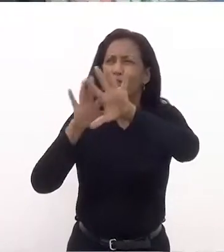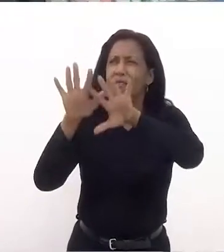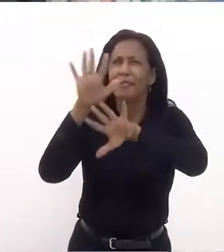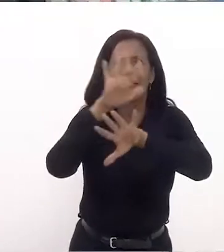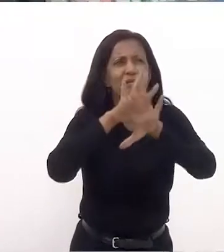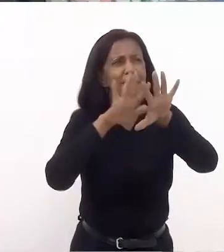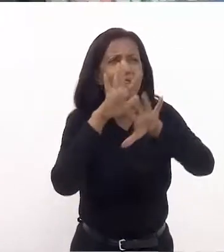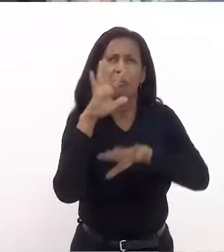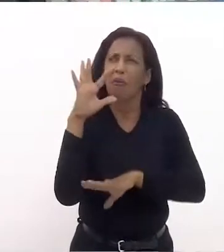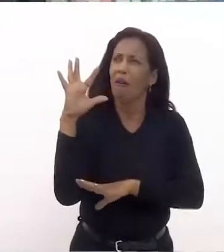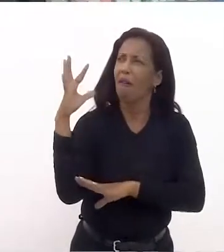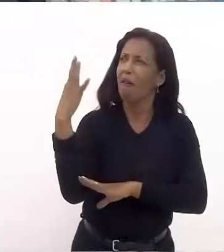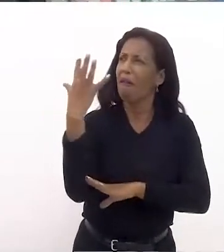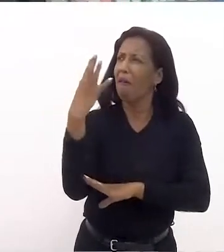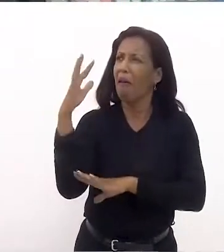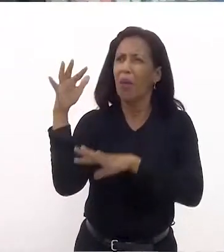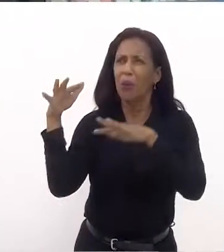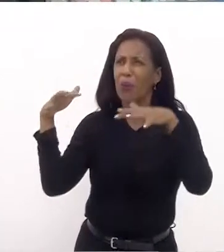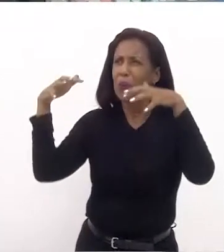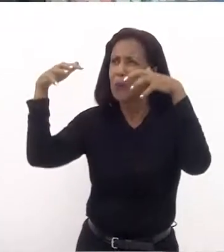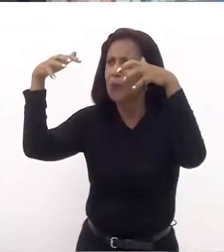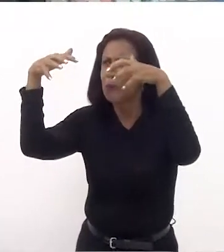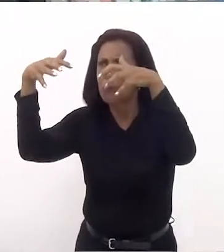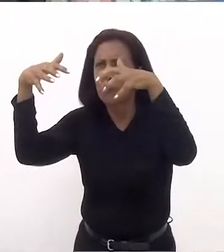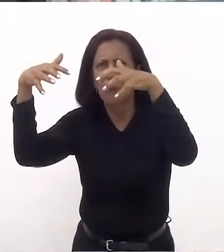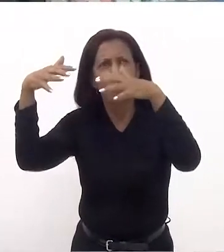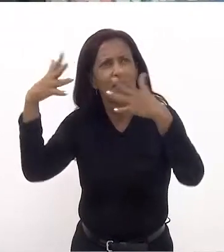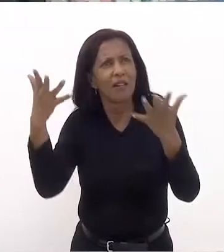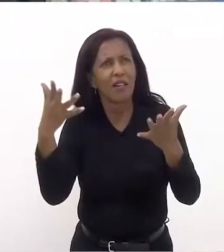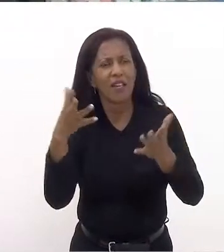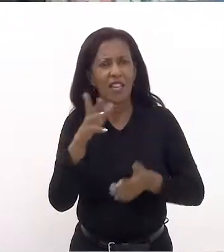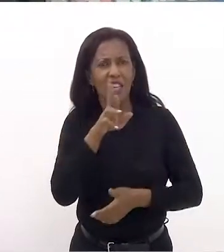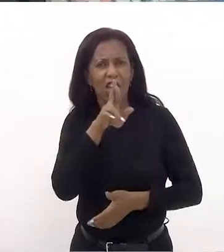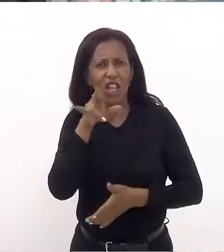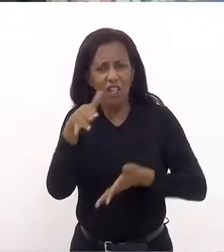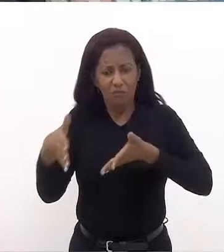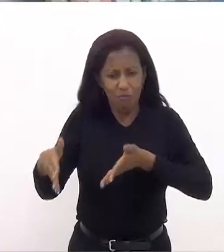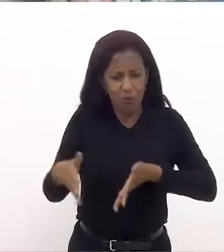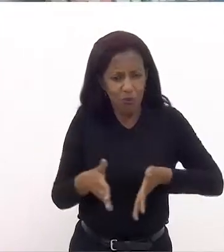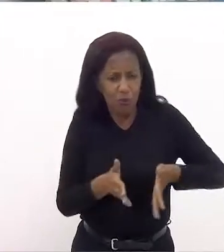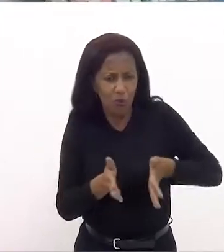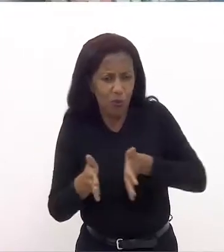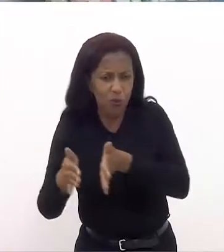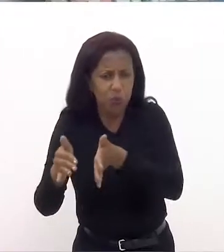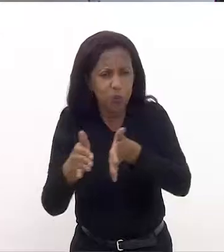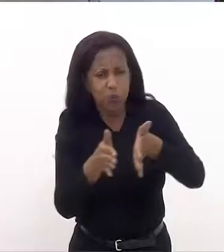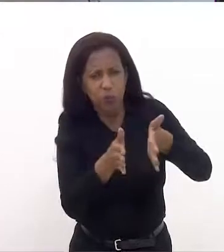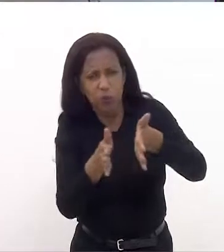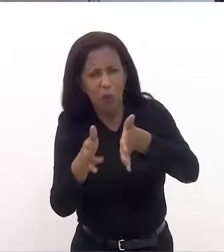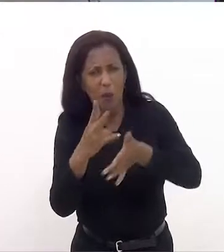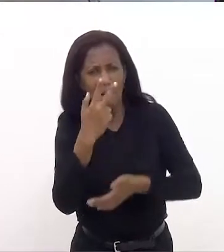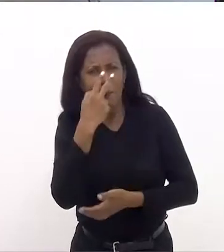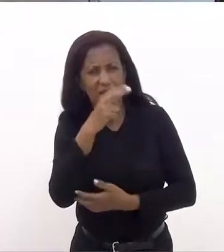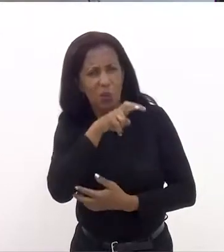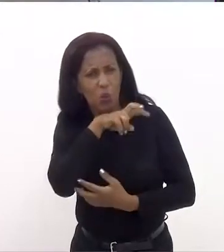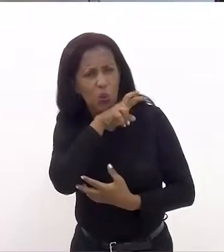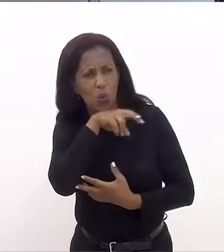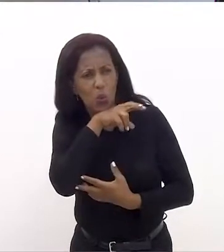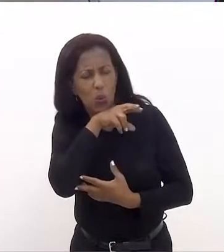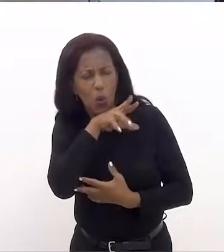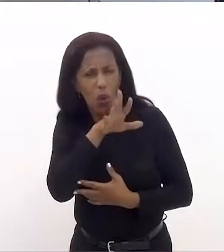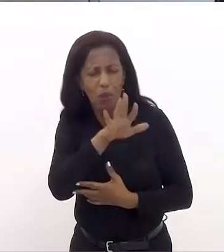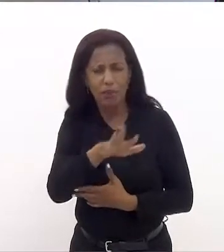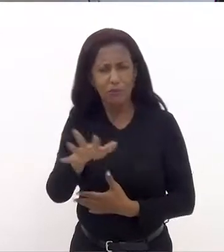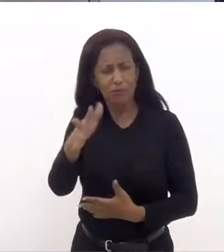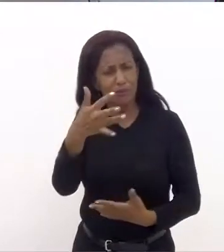embaçadas, árvore que parecia fantasmas, o rio que estava correndo como uma cobra, tudo